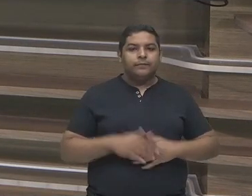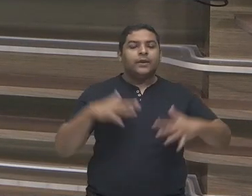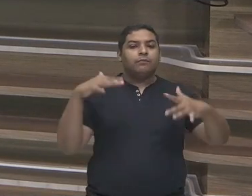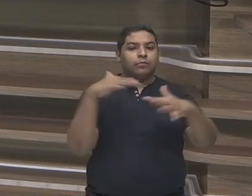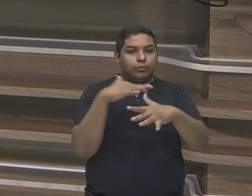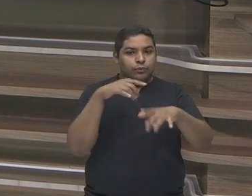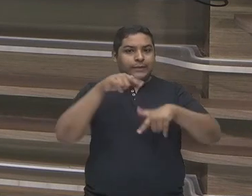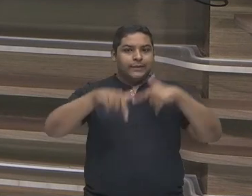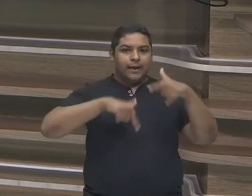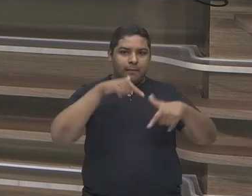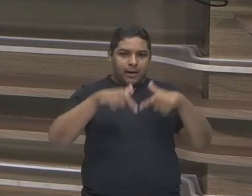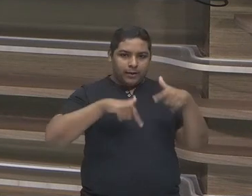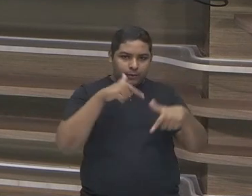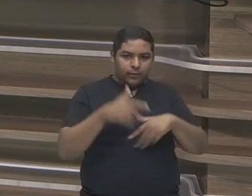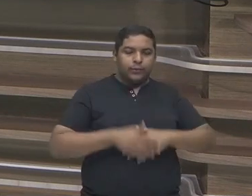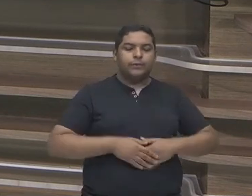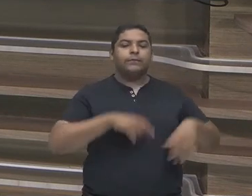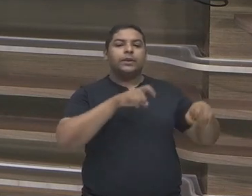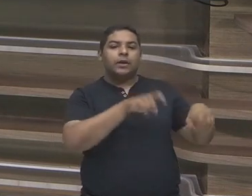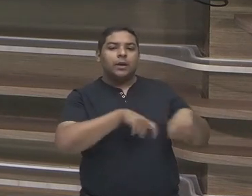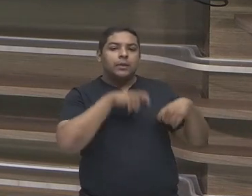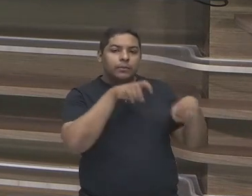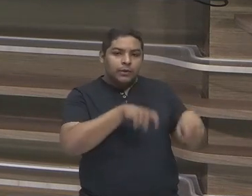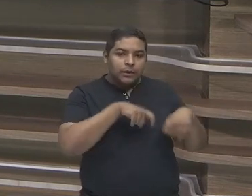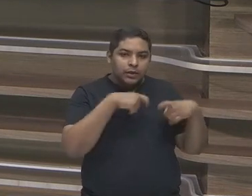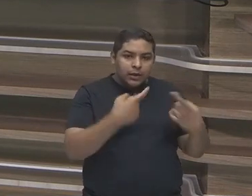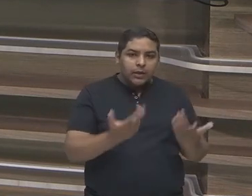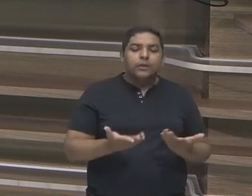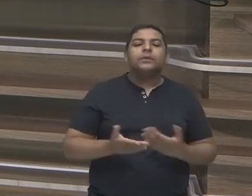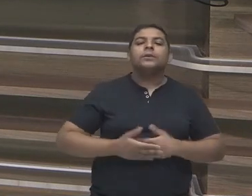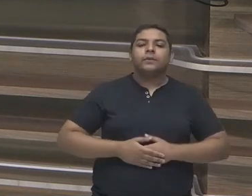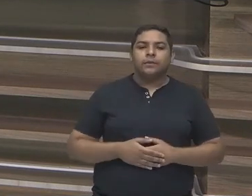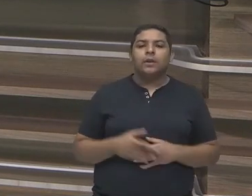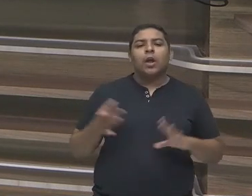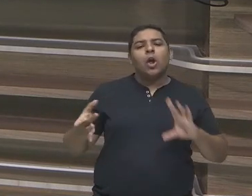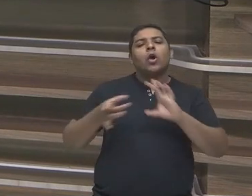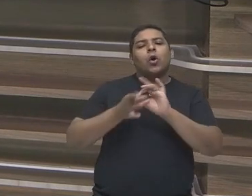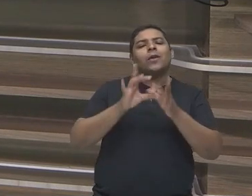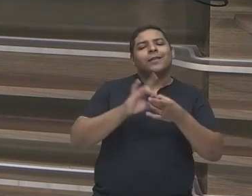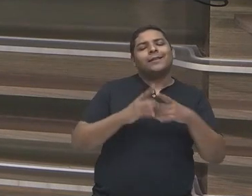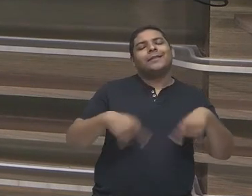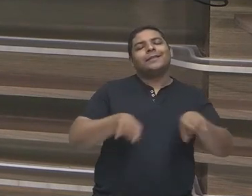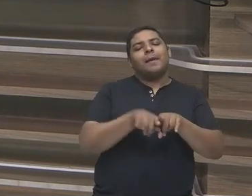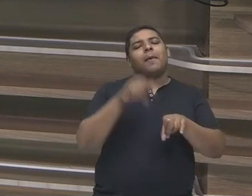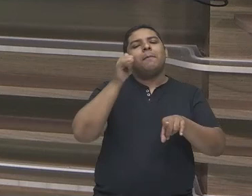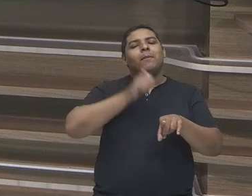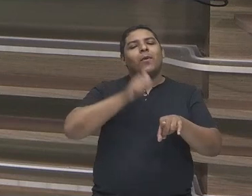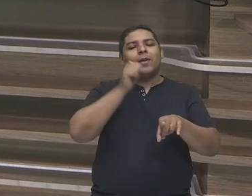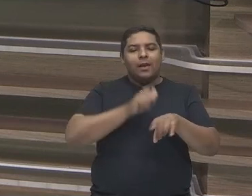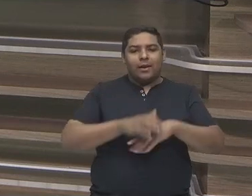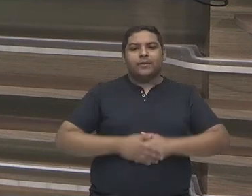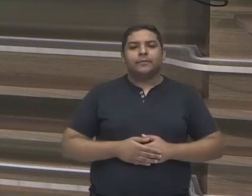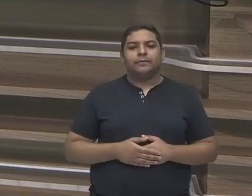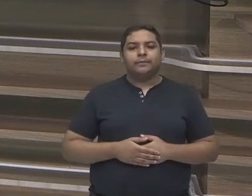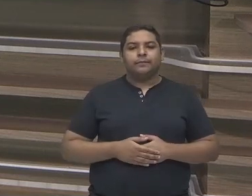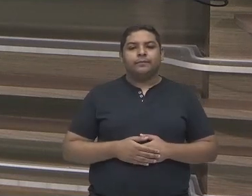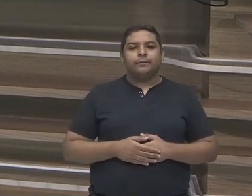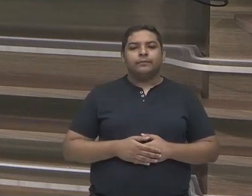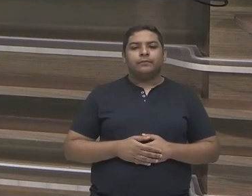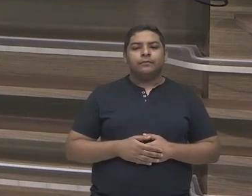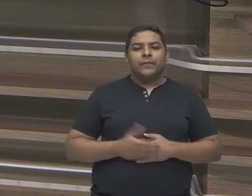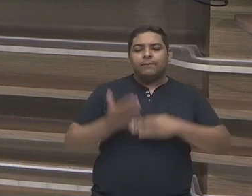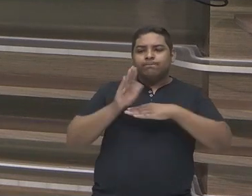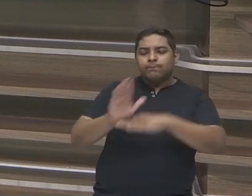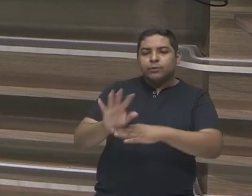de trabalhadores, os camponeses, e nesse contexto inserido estavam as mulheres. Foram atendidos todos da mesma